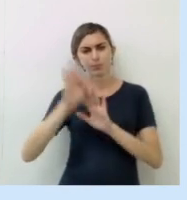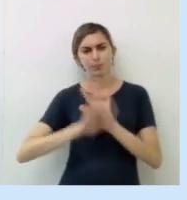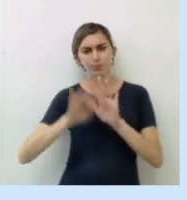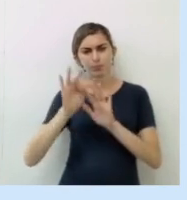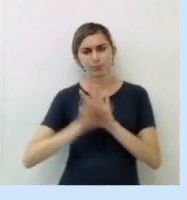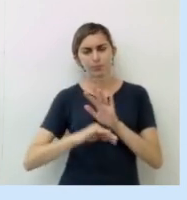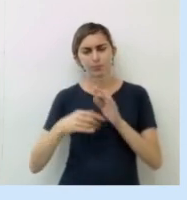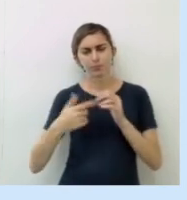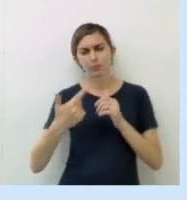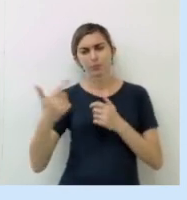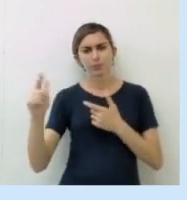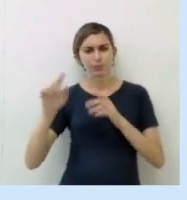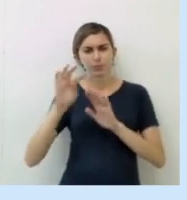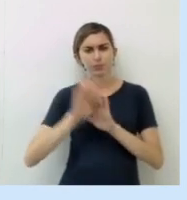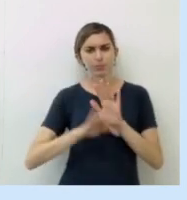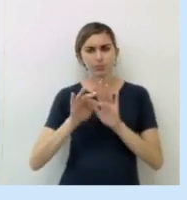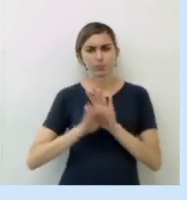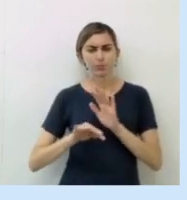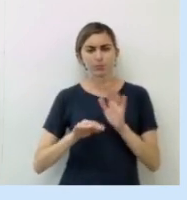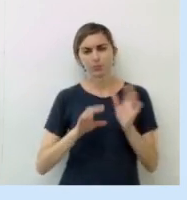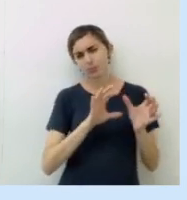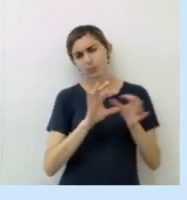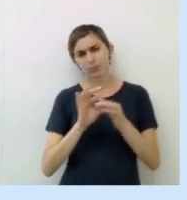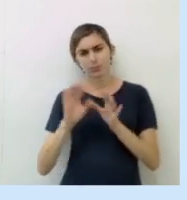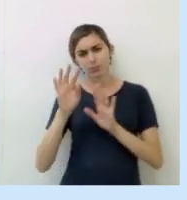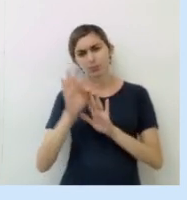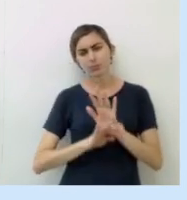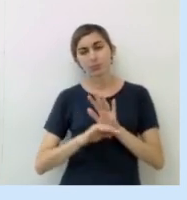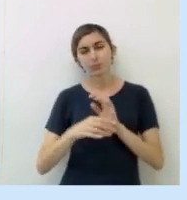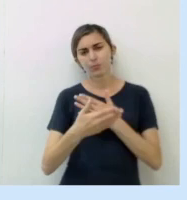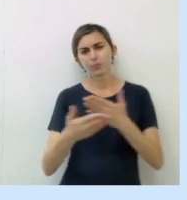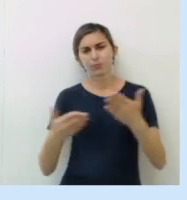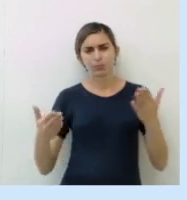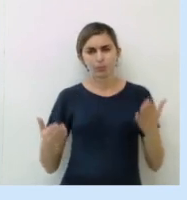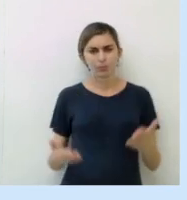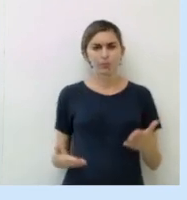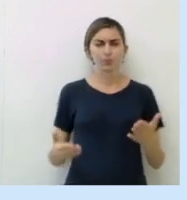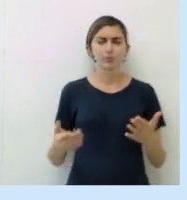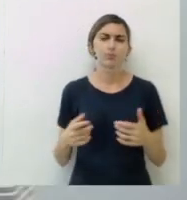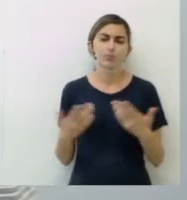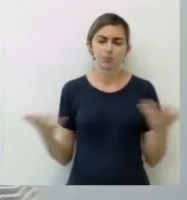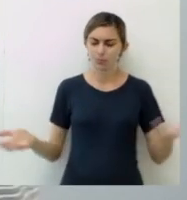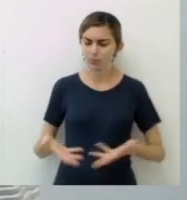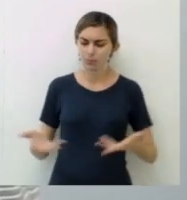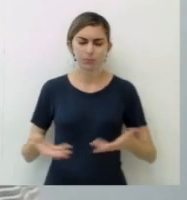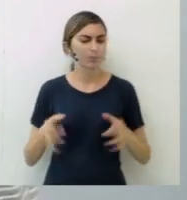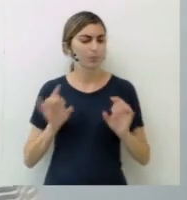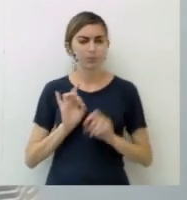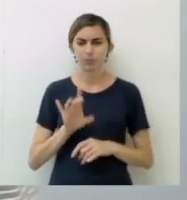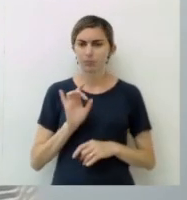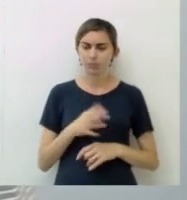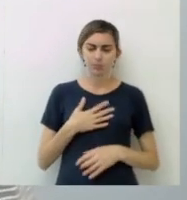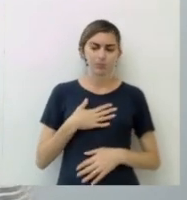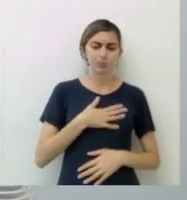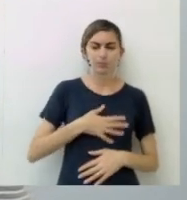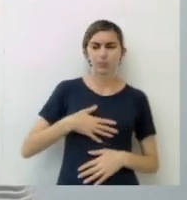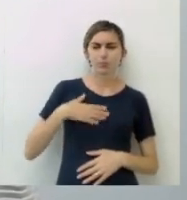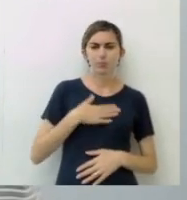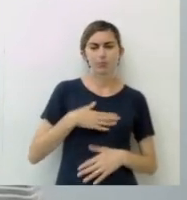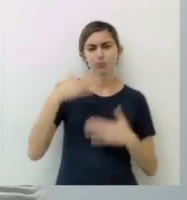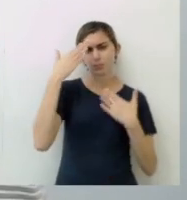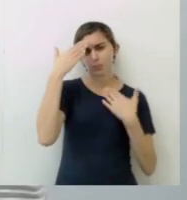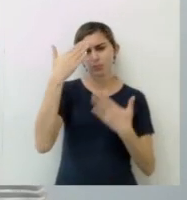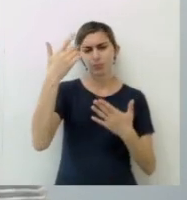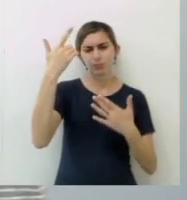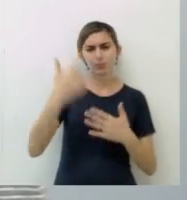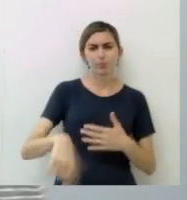texto para um outro texto, retextualizar. E é isso aí, gente. Por hoje é só. Eu gostaria de agradecer